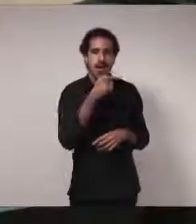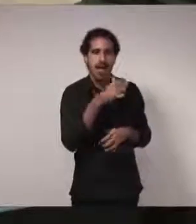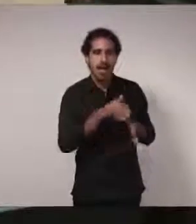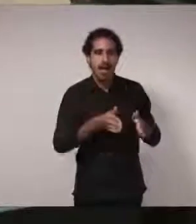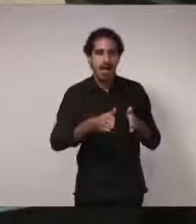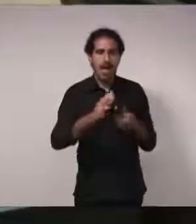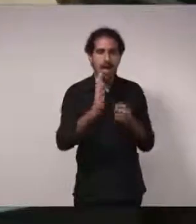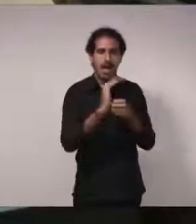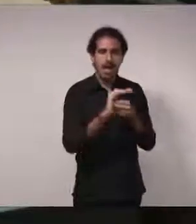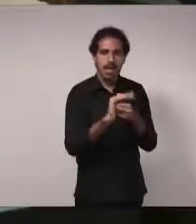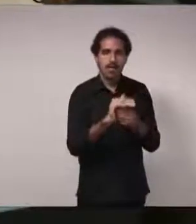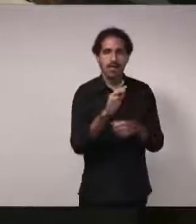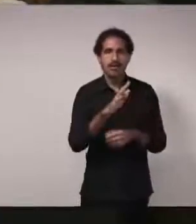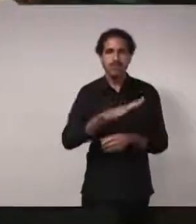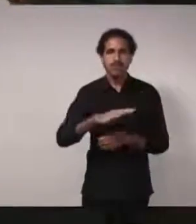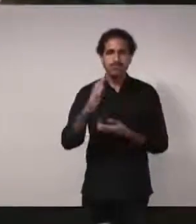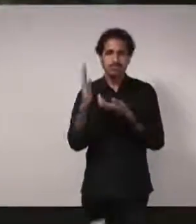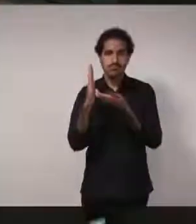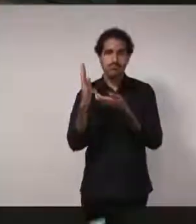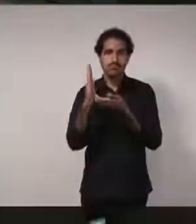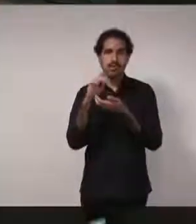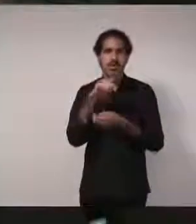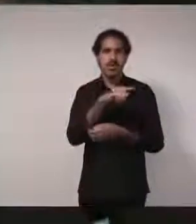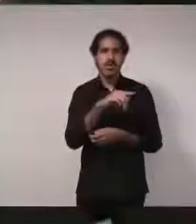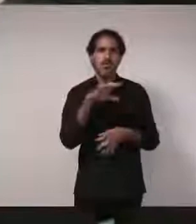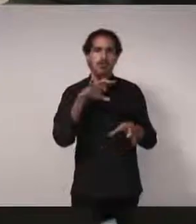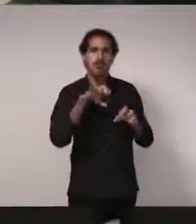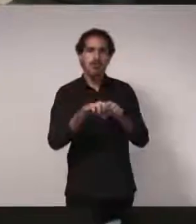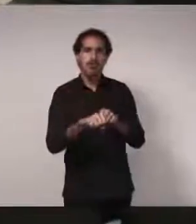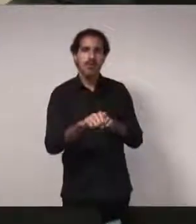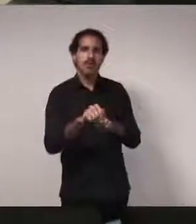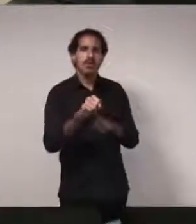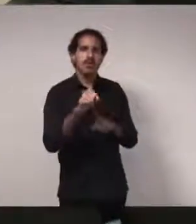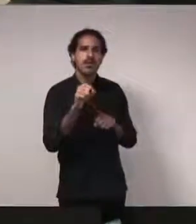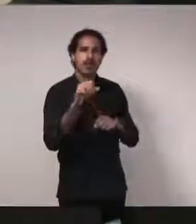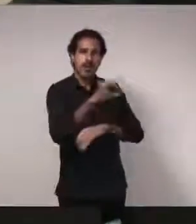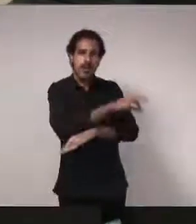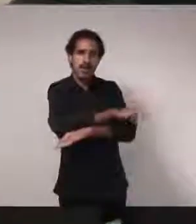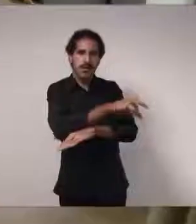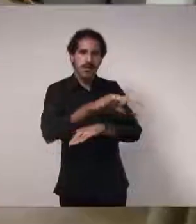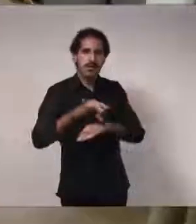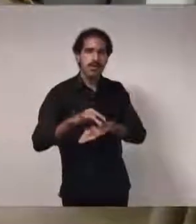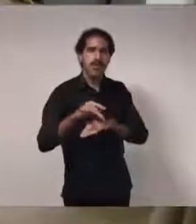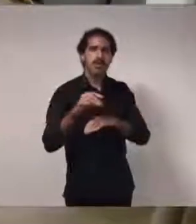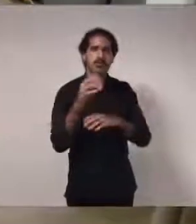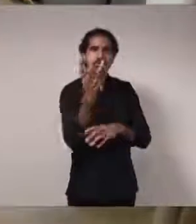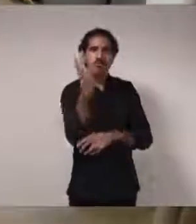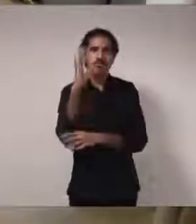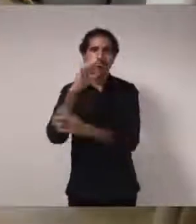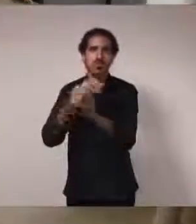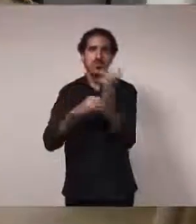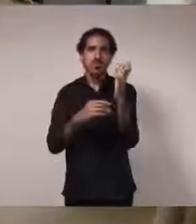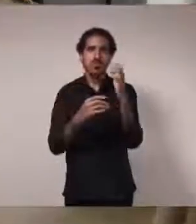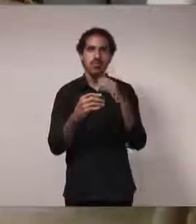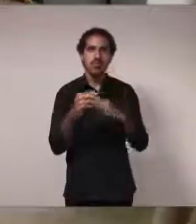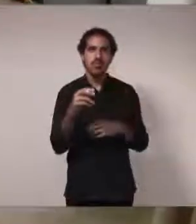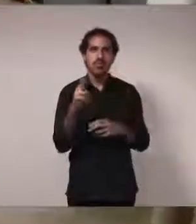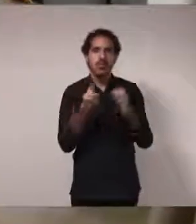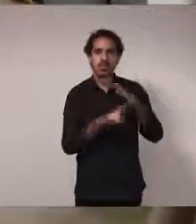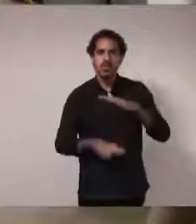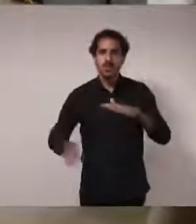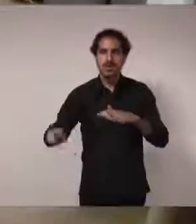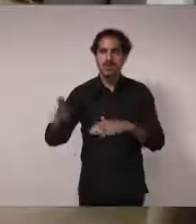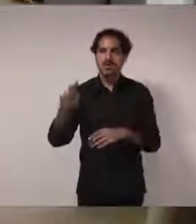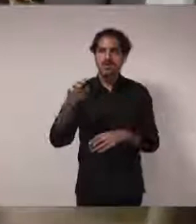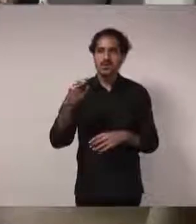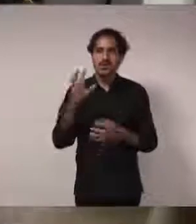dos Deputados. Fabiano José é arquiteto e urbanista pela Universidade Federal de Pernambuco, doutor